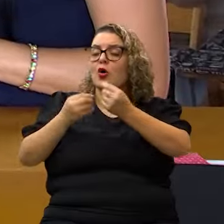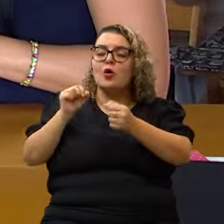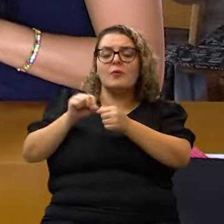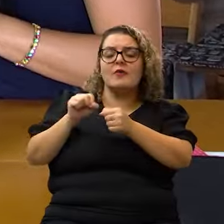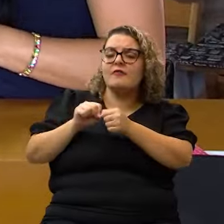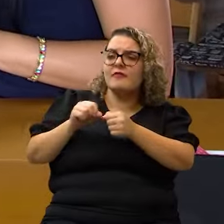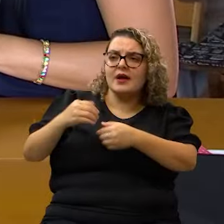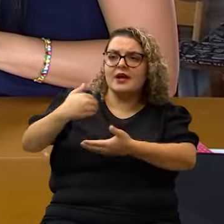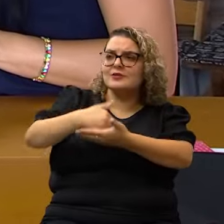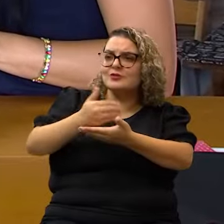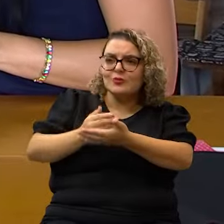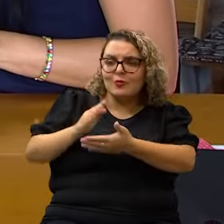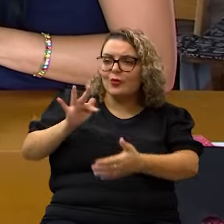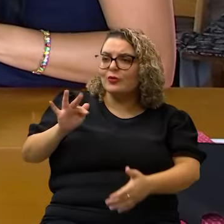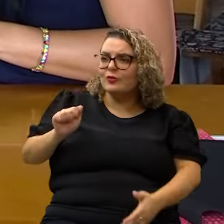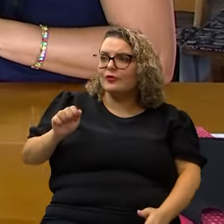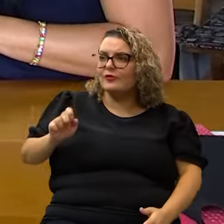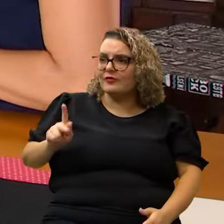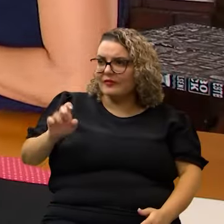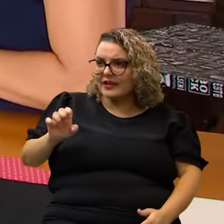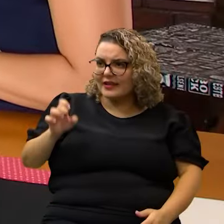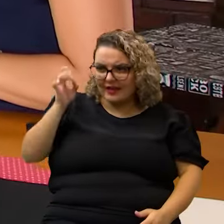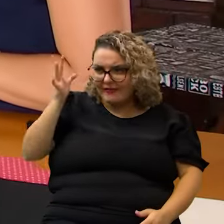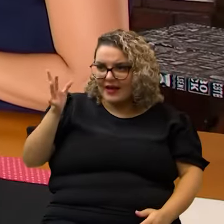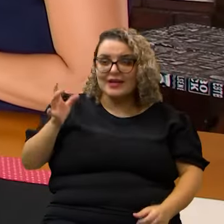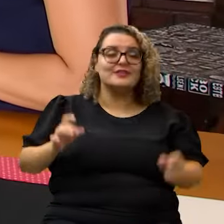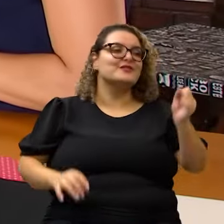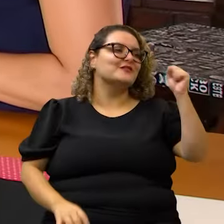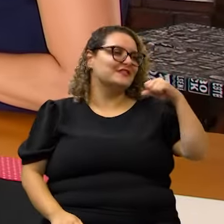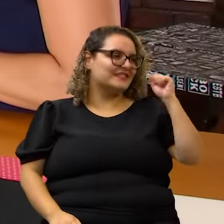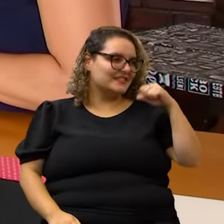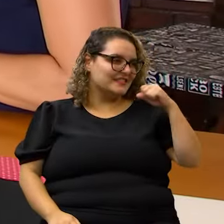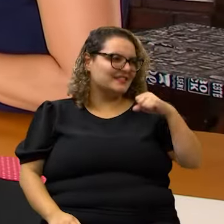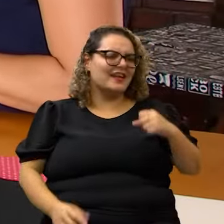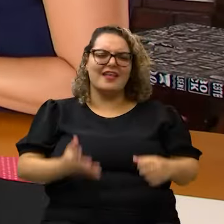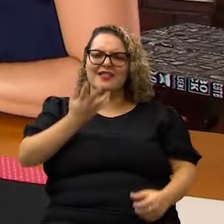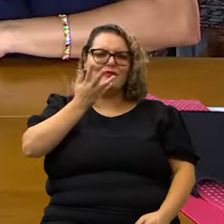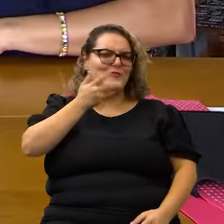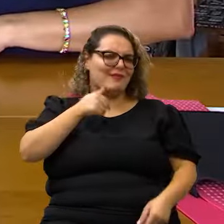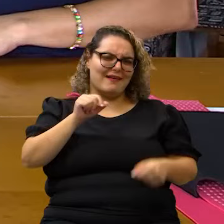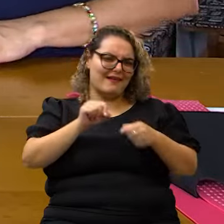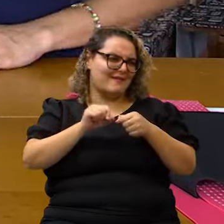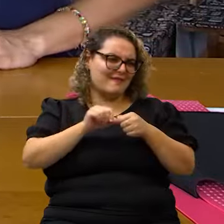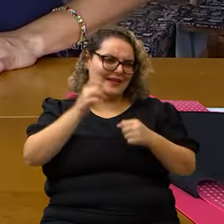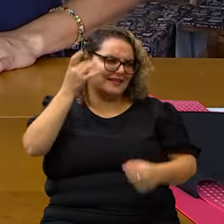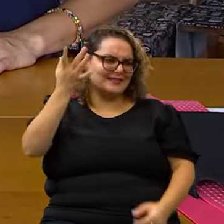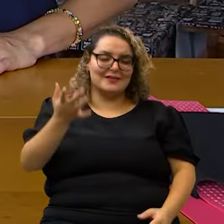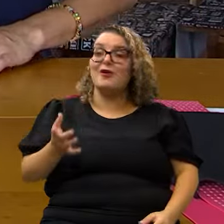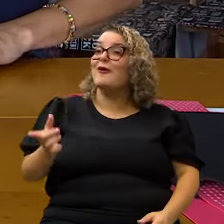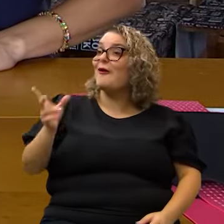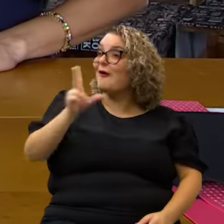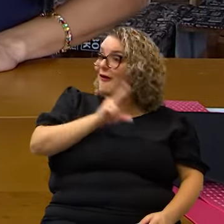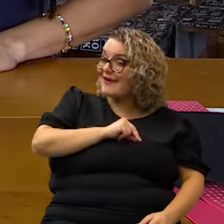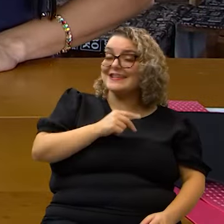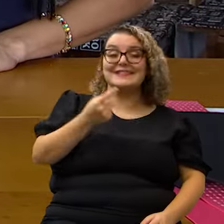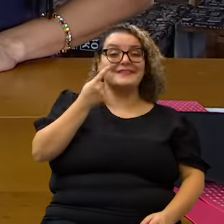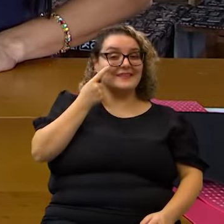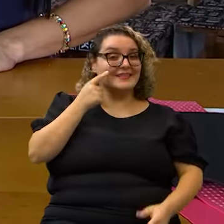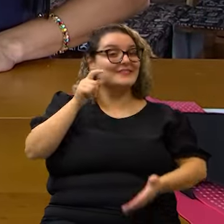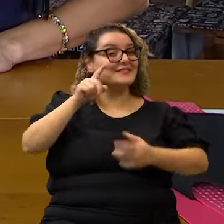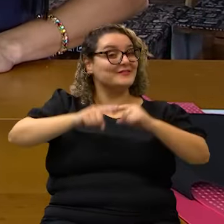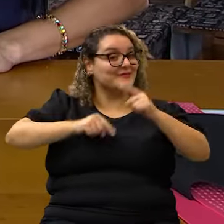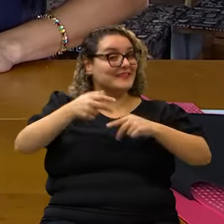um bolo fake. É isso mesmo, Rose? Isso. E é fácil? Facílimo, até uma criança faz. Olha, então anote